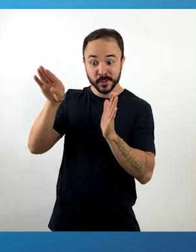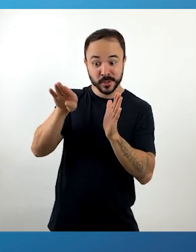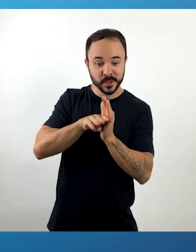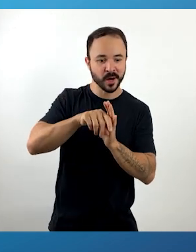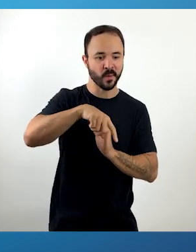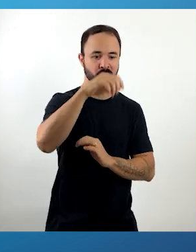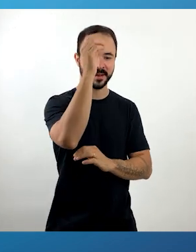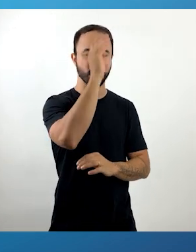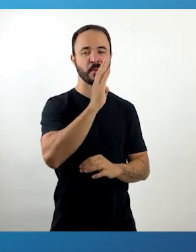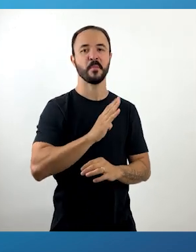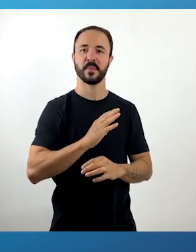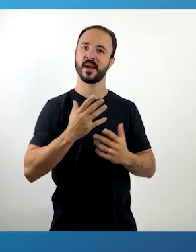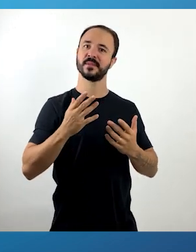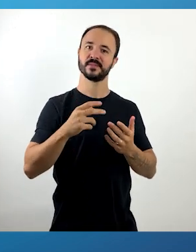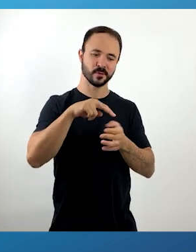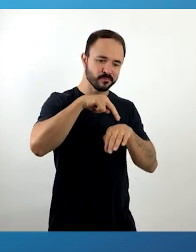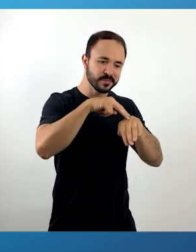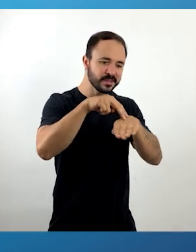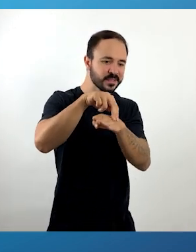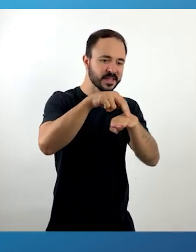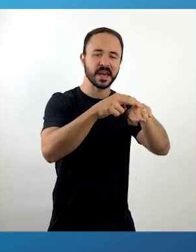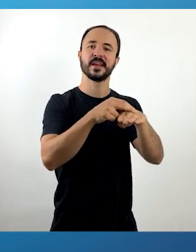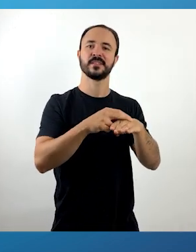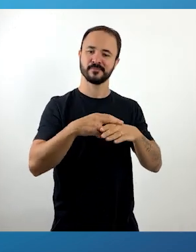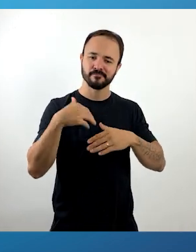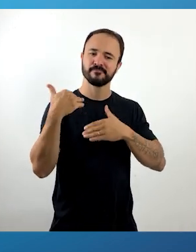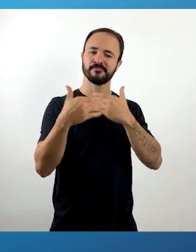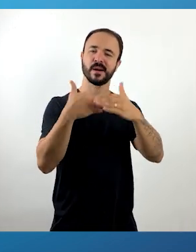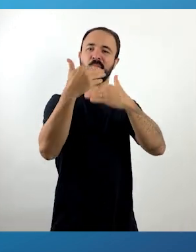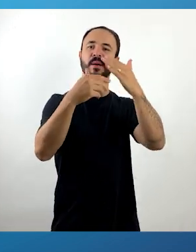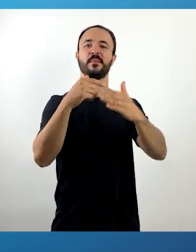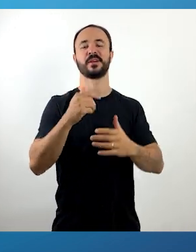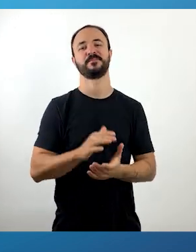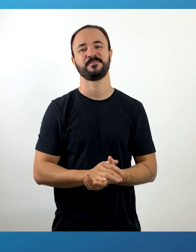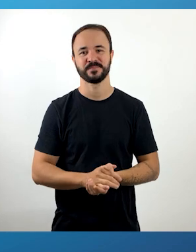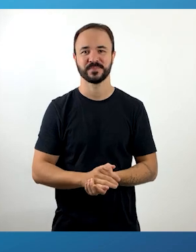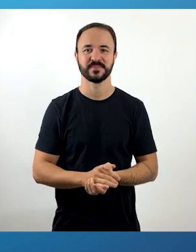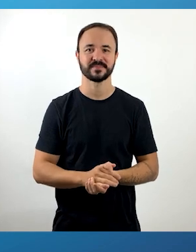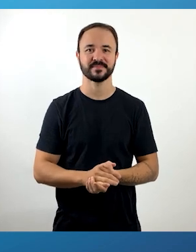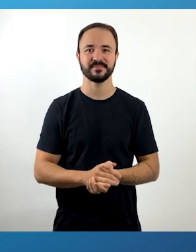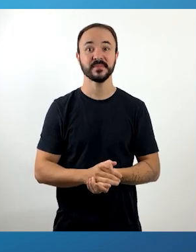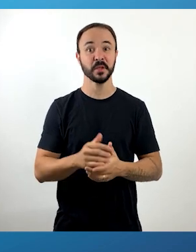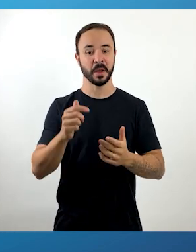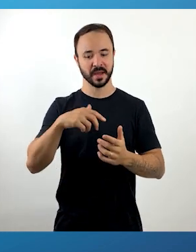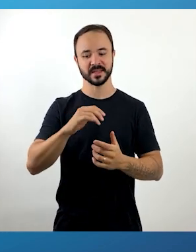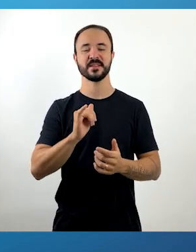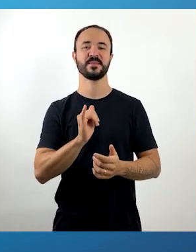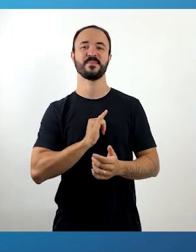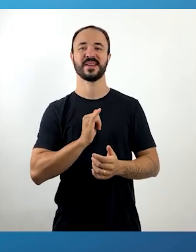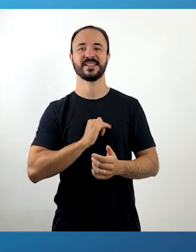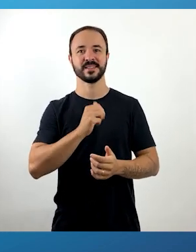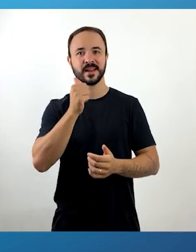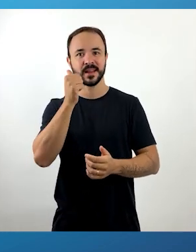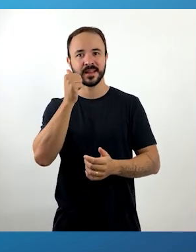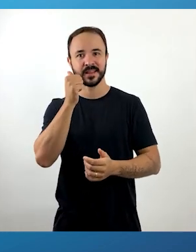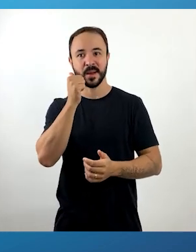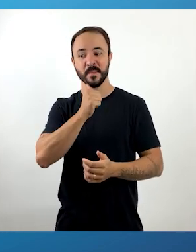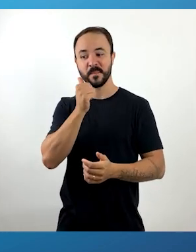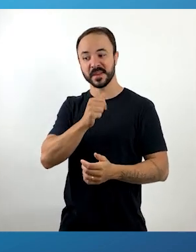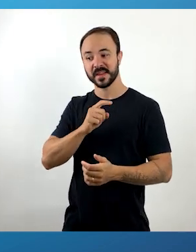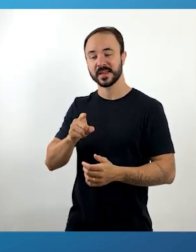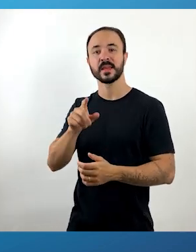ao nosso país e hoje muito bem desenvolvido Inclusive a nossa esqueitista imperatrizense